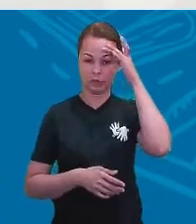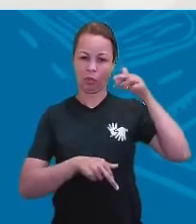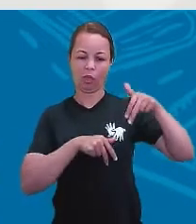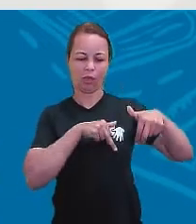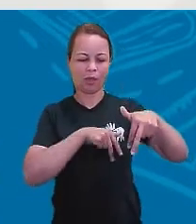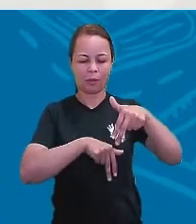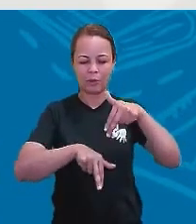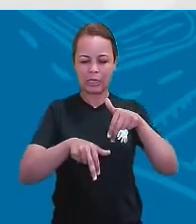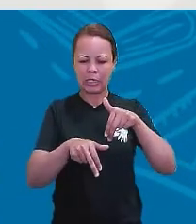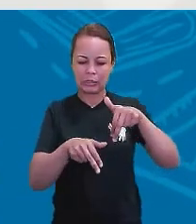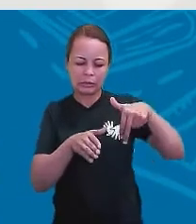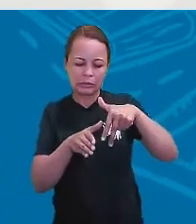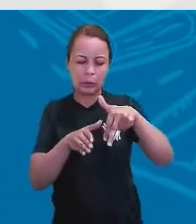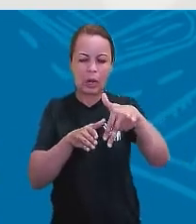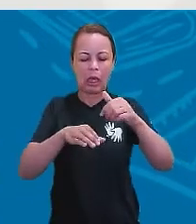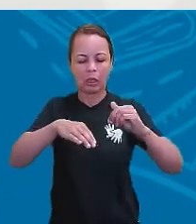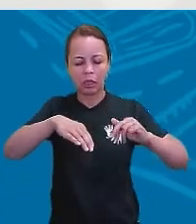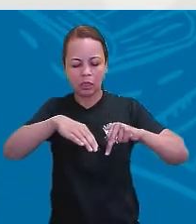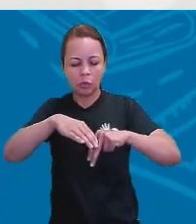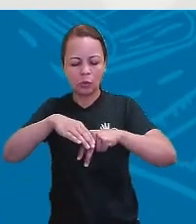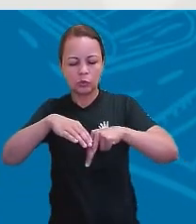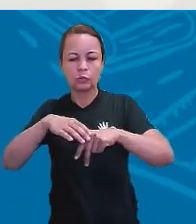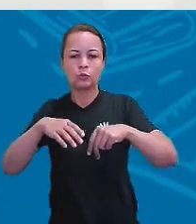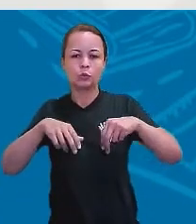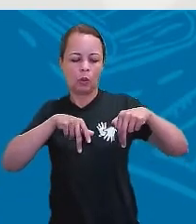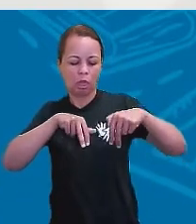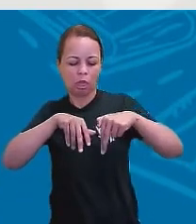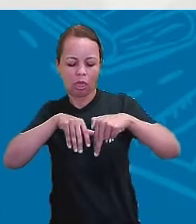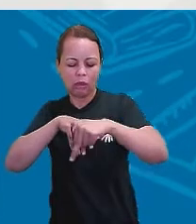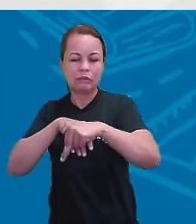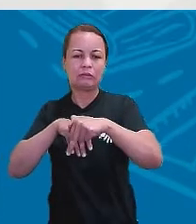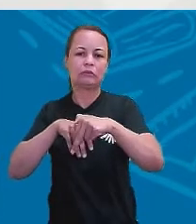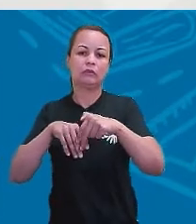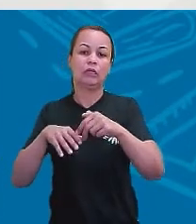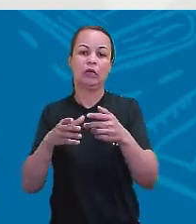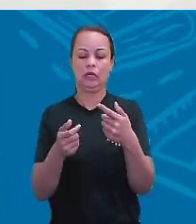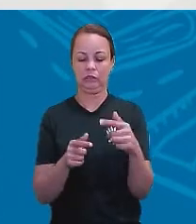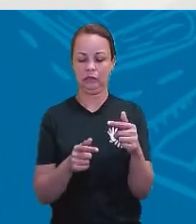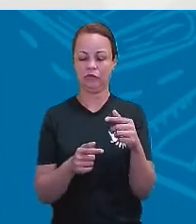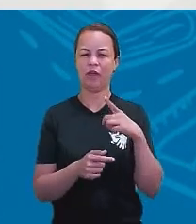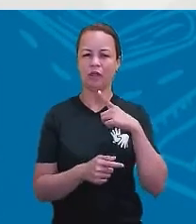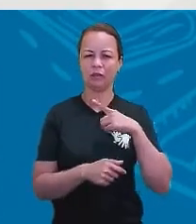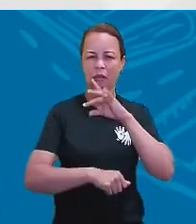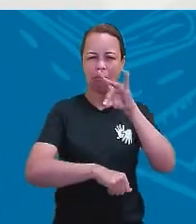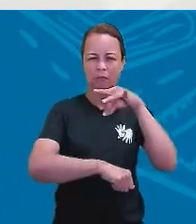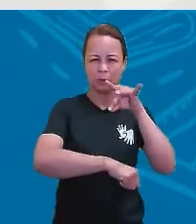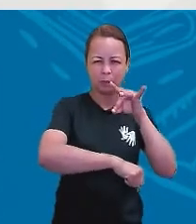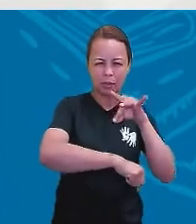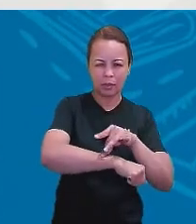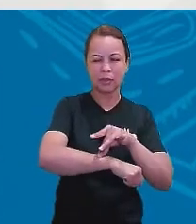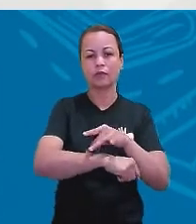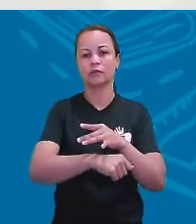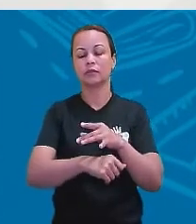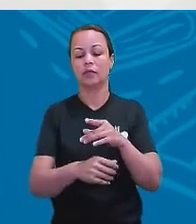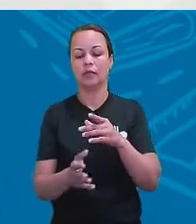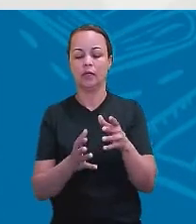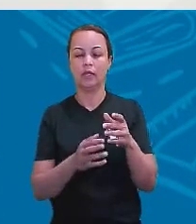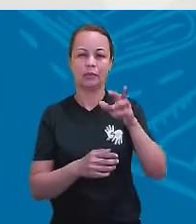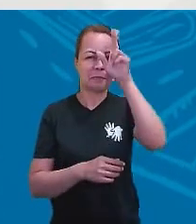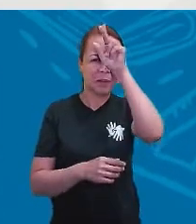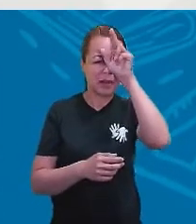ali, andando do lado do esgoto, onde aquilo ali vai ter vários tipos de mosquito da dengue, onde vai juntar ali